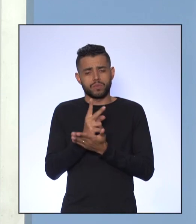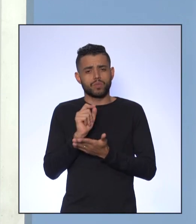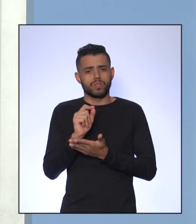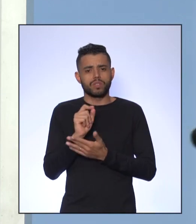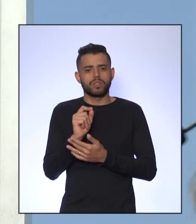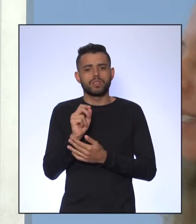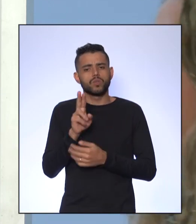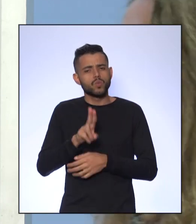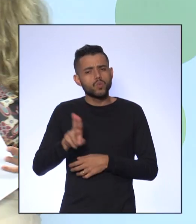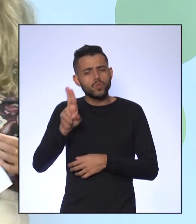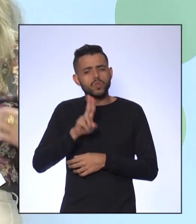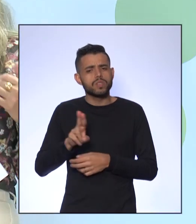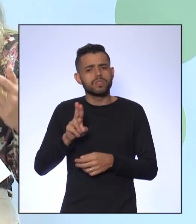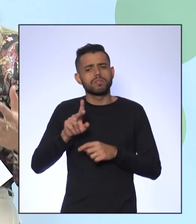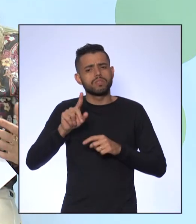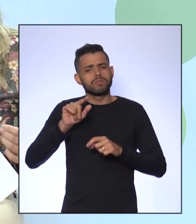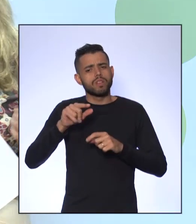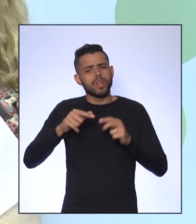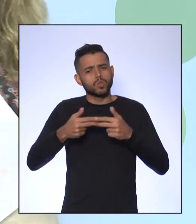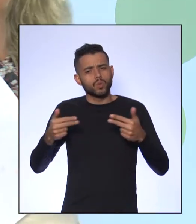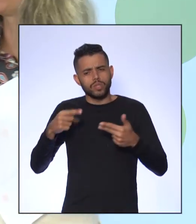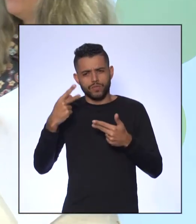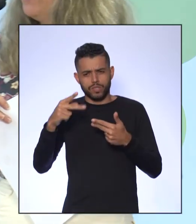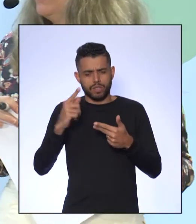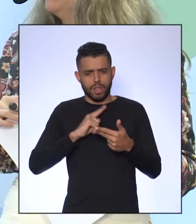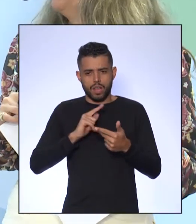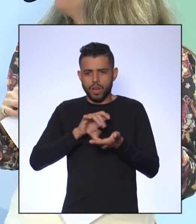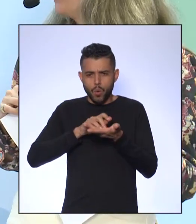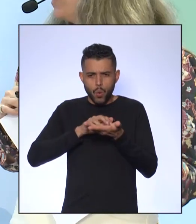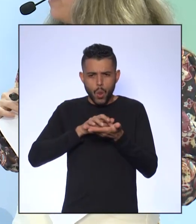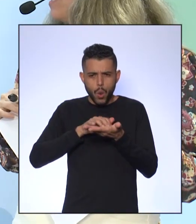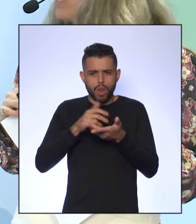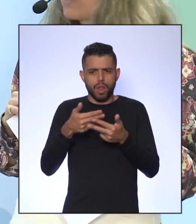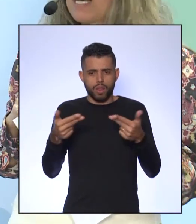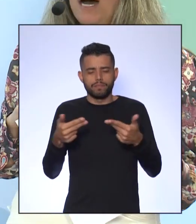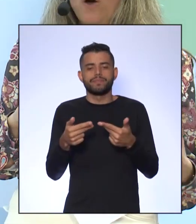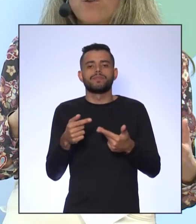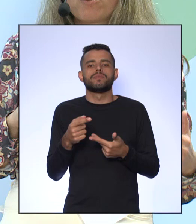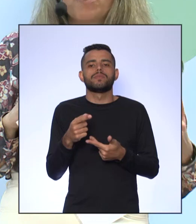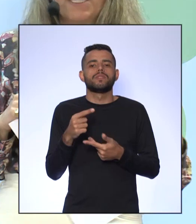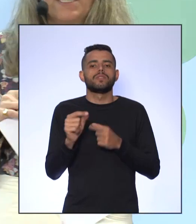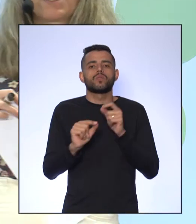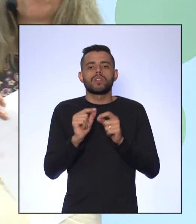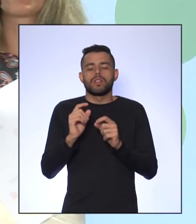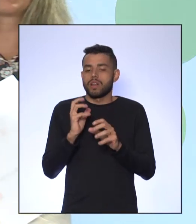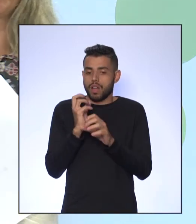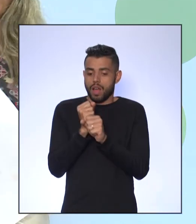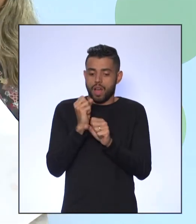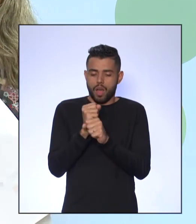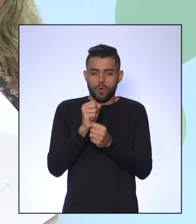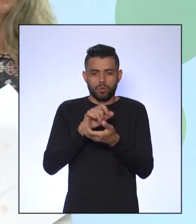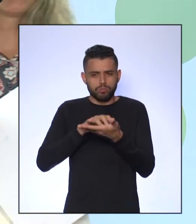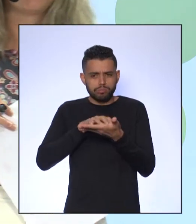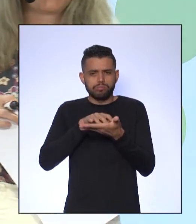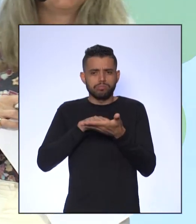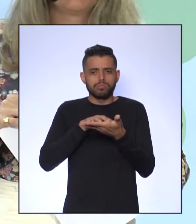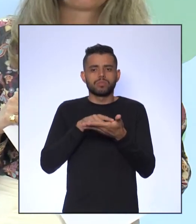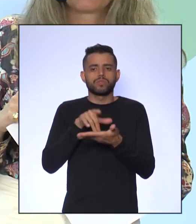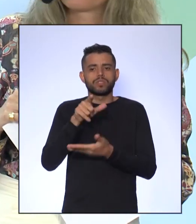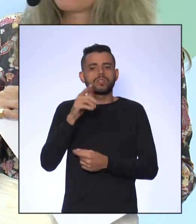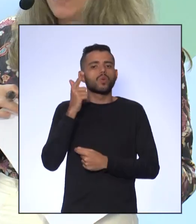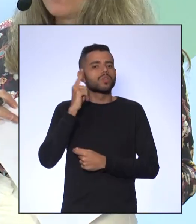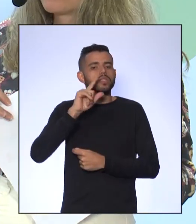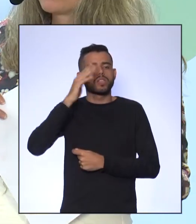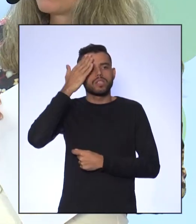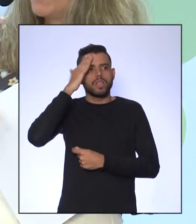as ferramentas que vocês têm, calculadoras, enfim, procurem fazer os cálculos de maneira que vocês possam compreender